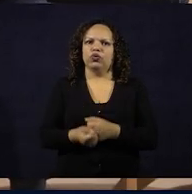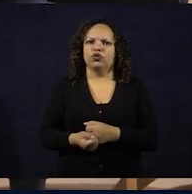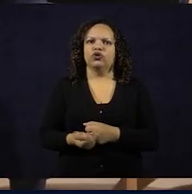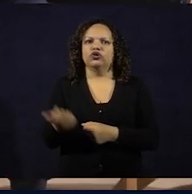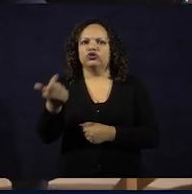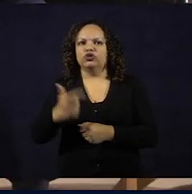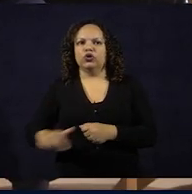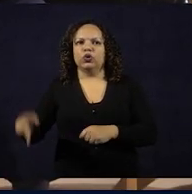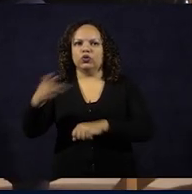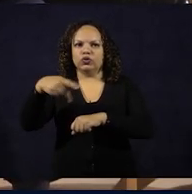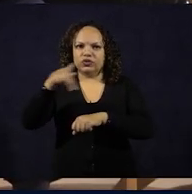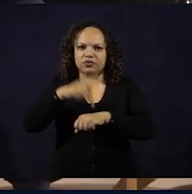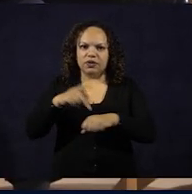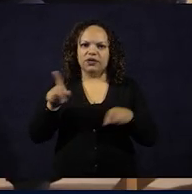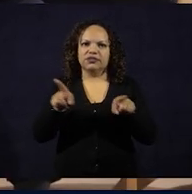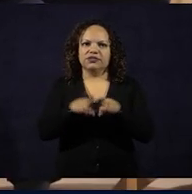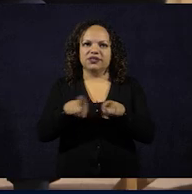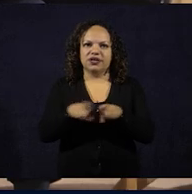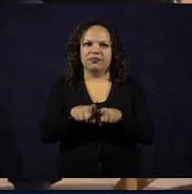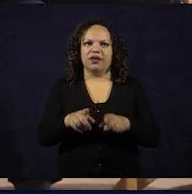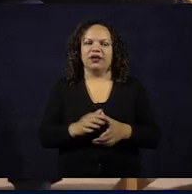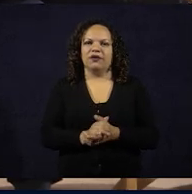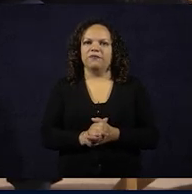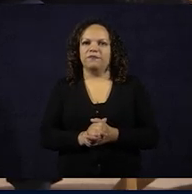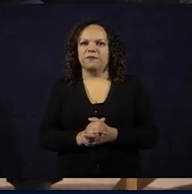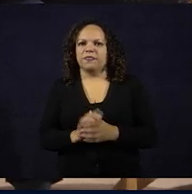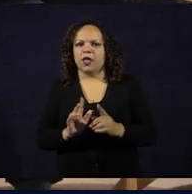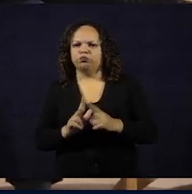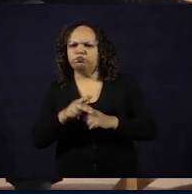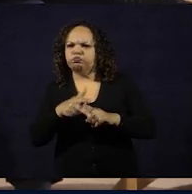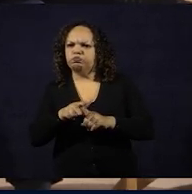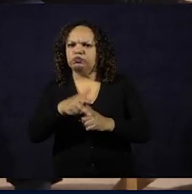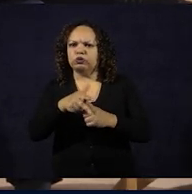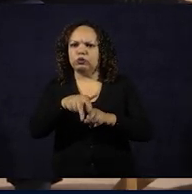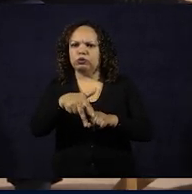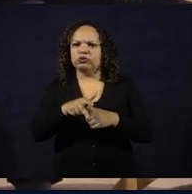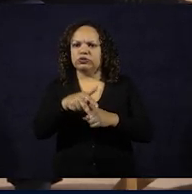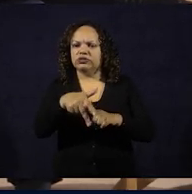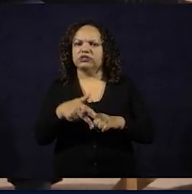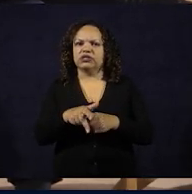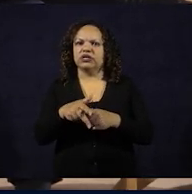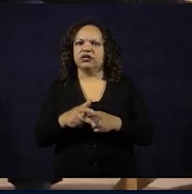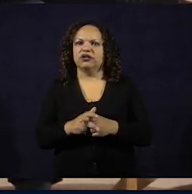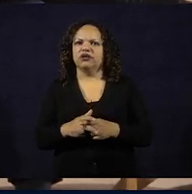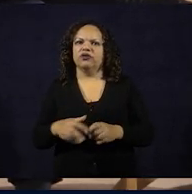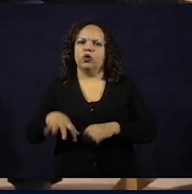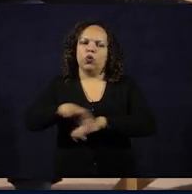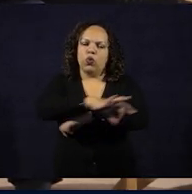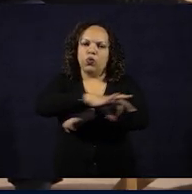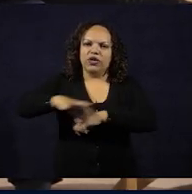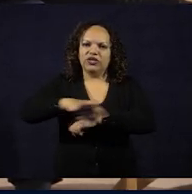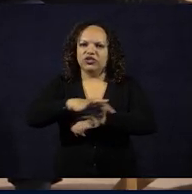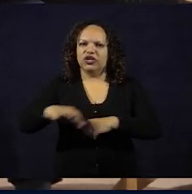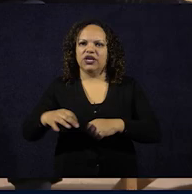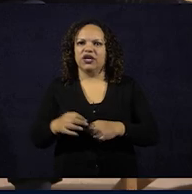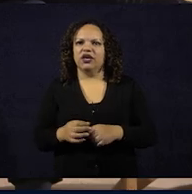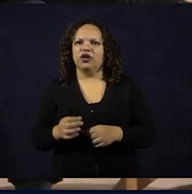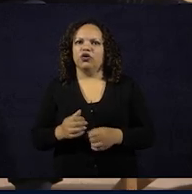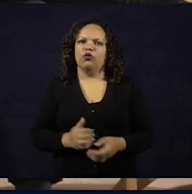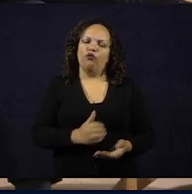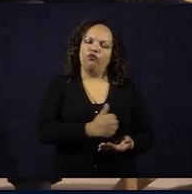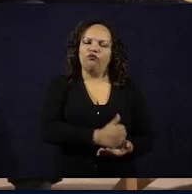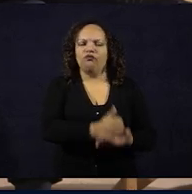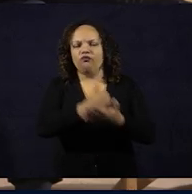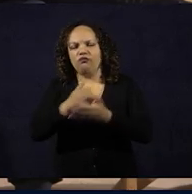de outros países né os países também a manutenção dessas máquinas que antigamente você tinha que esperar um engenheiro sair da Europa sair da China